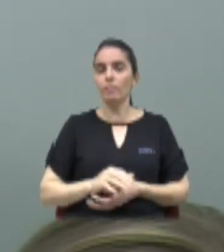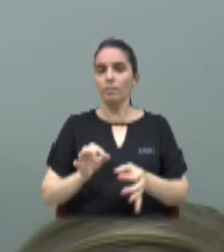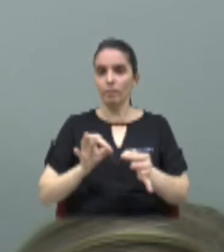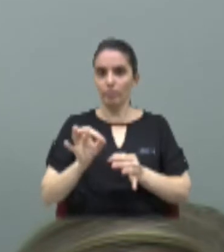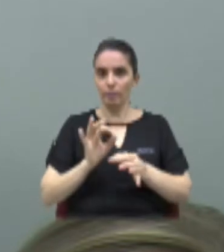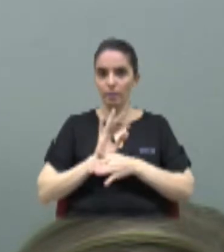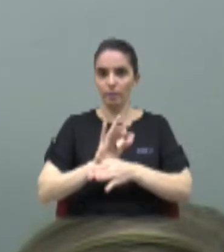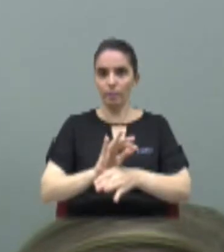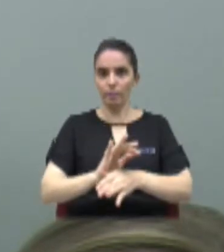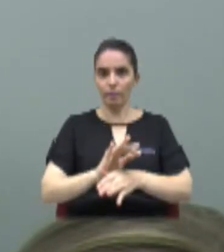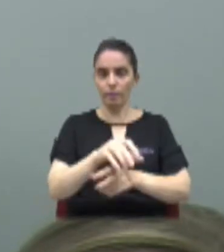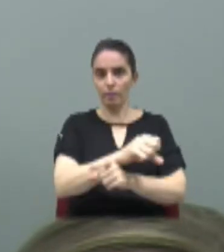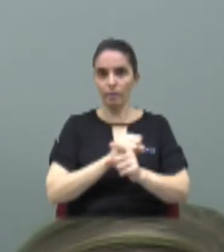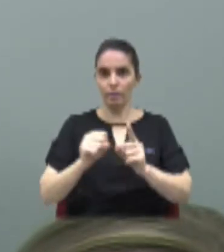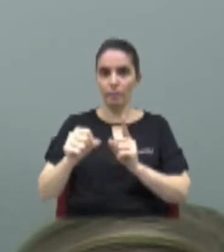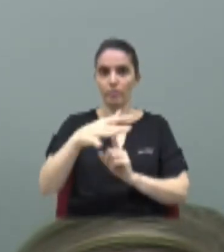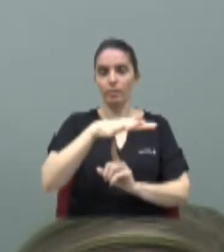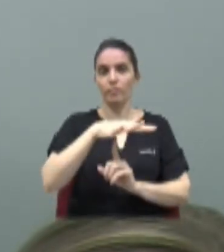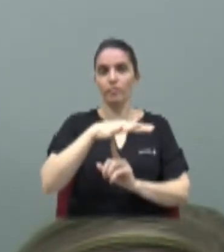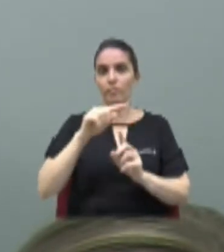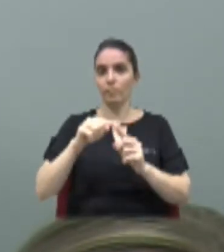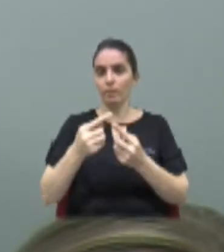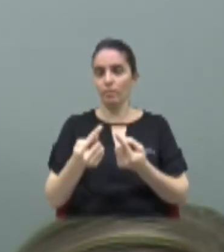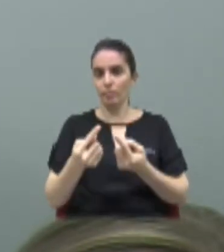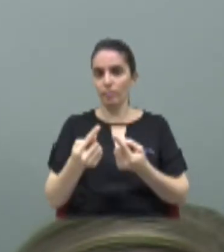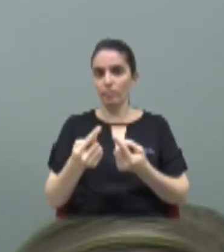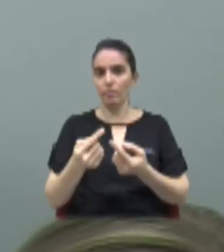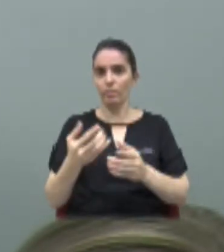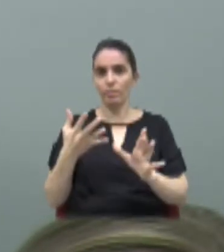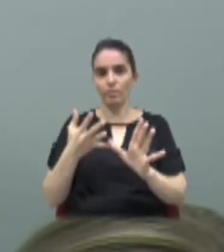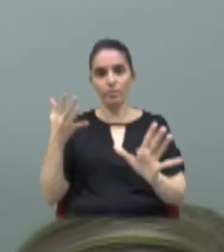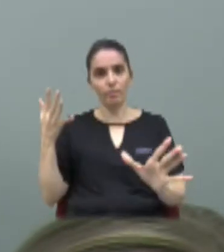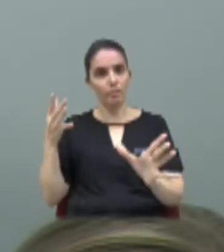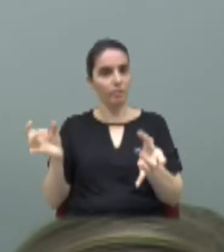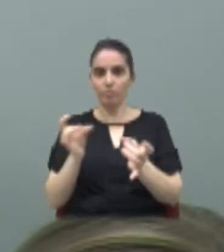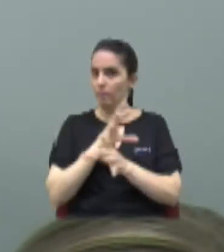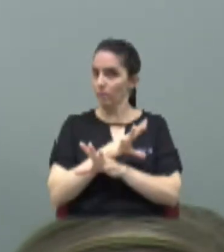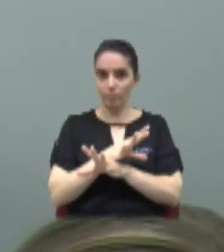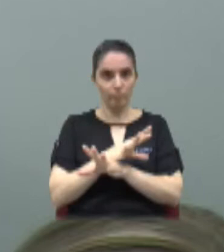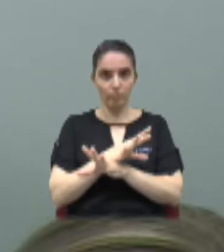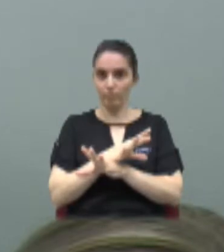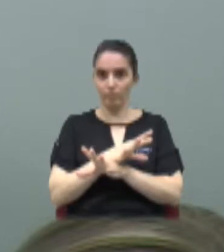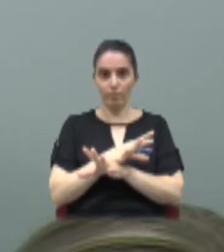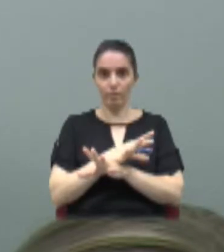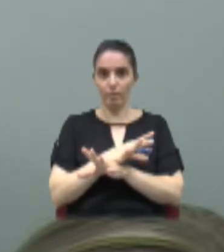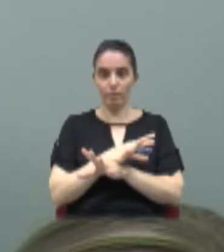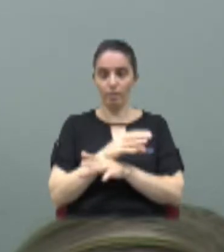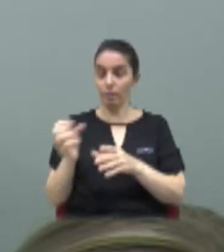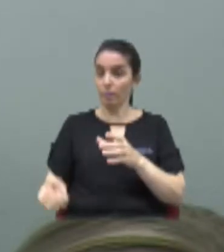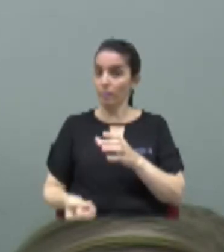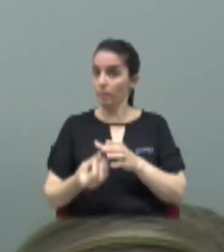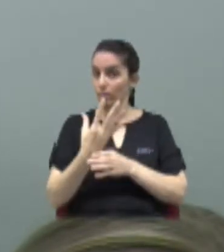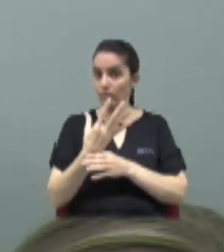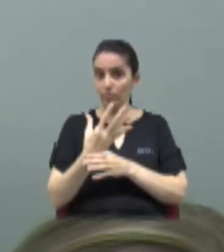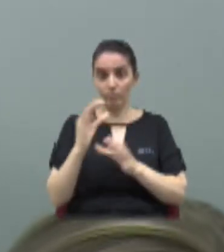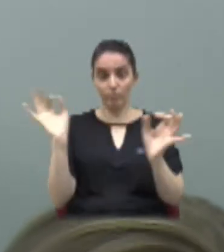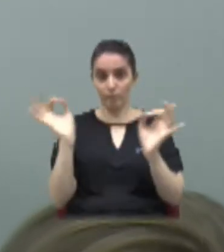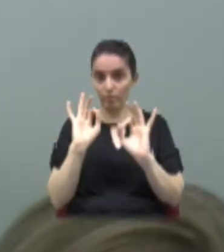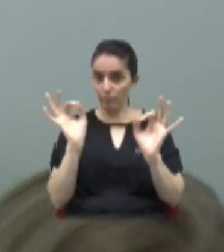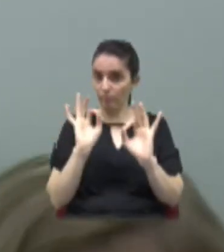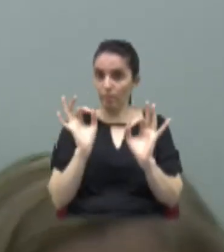285/2017, ele vai à votação, e o painel de votação, ele está aberto. É o substitutivo